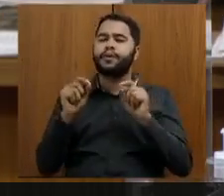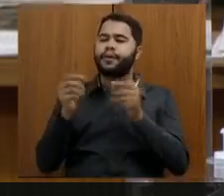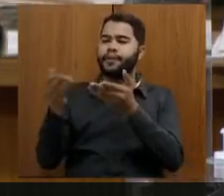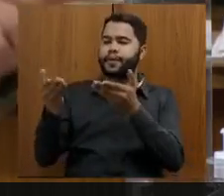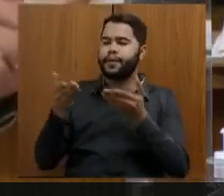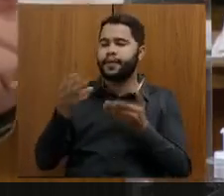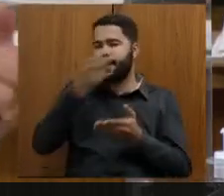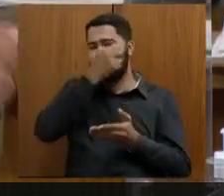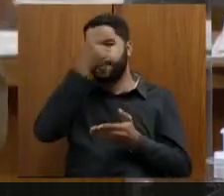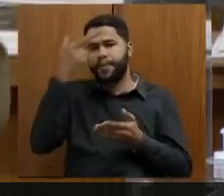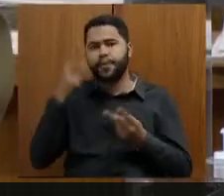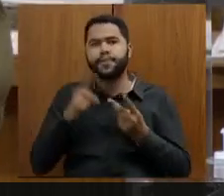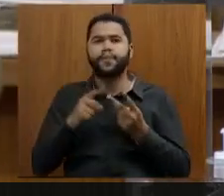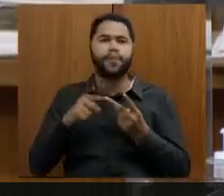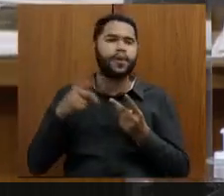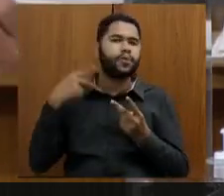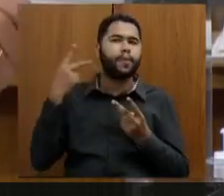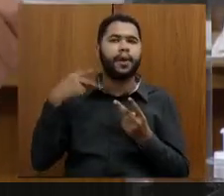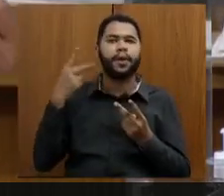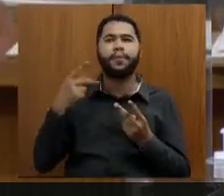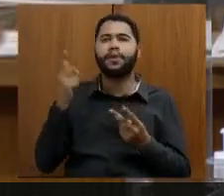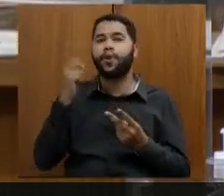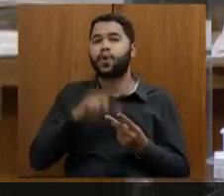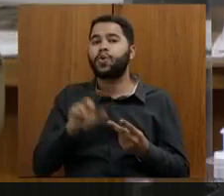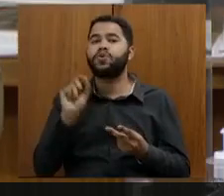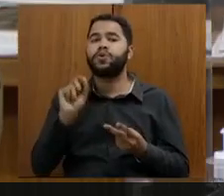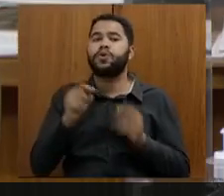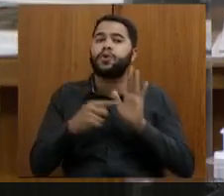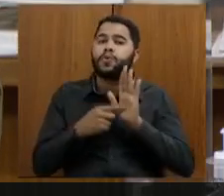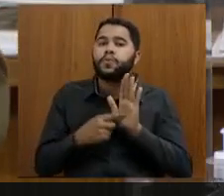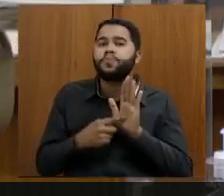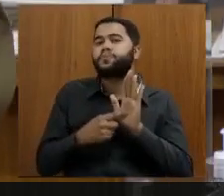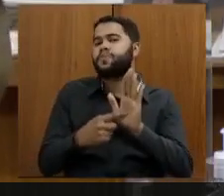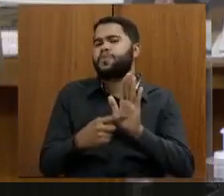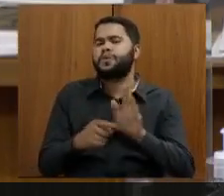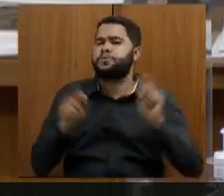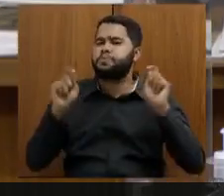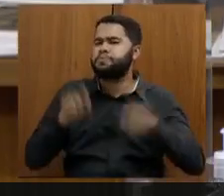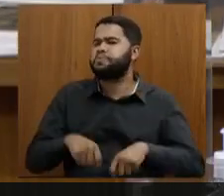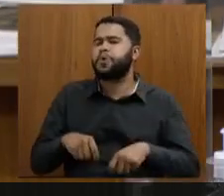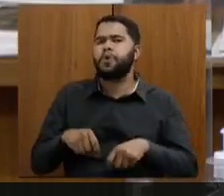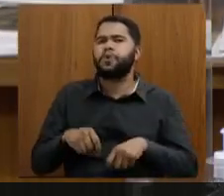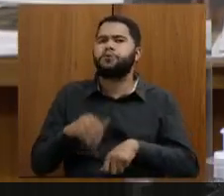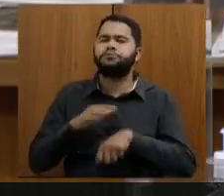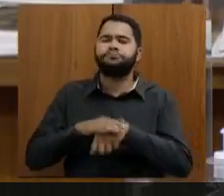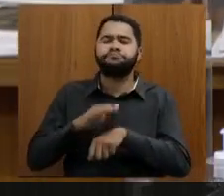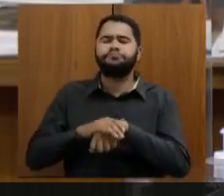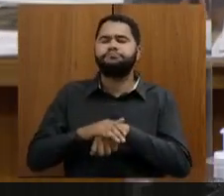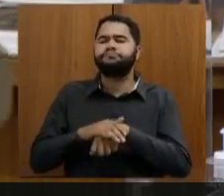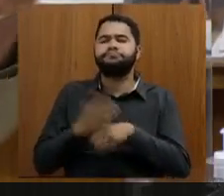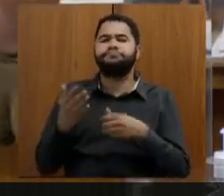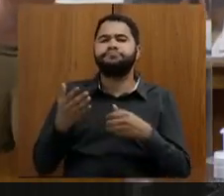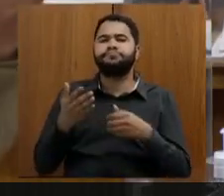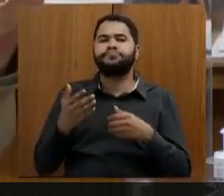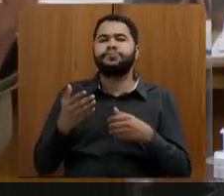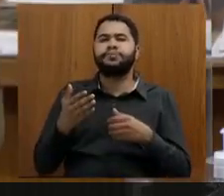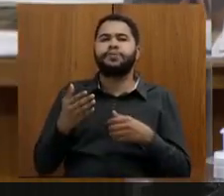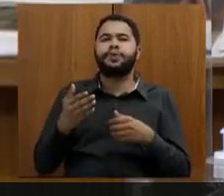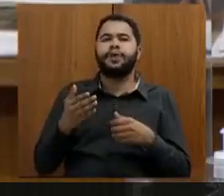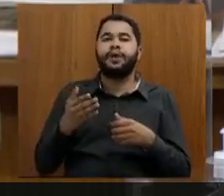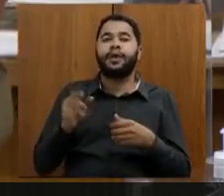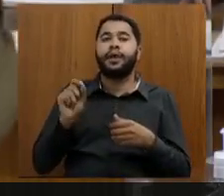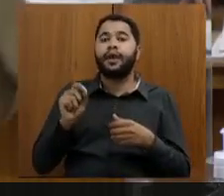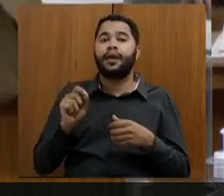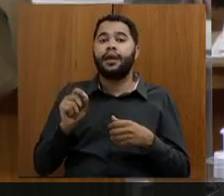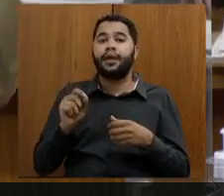prefeito receber um parlamentar nós não conseguindo mostrar para ele ele pode adquirir a câmera é do uma